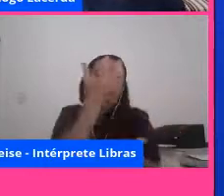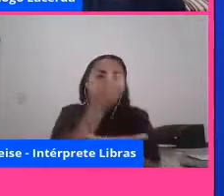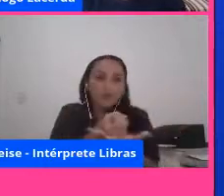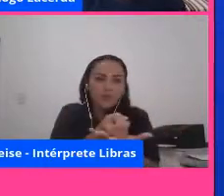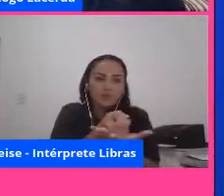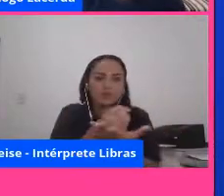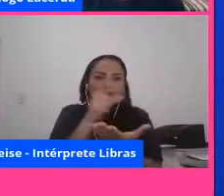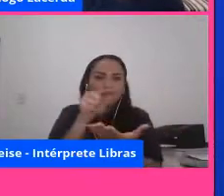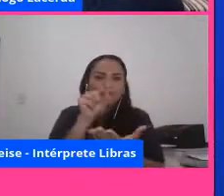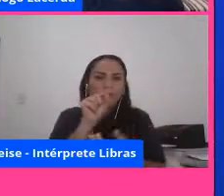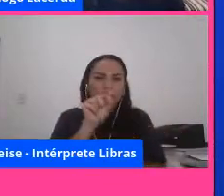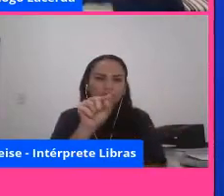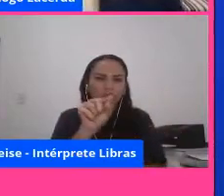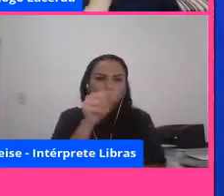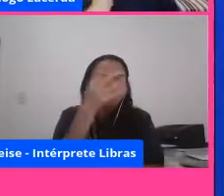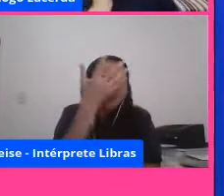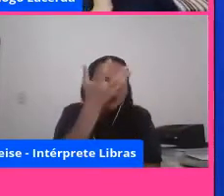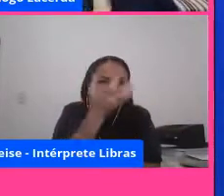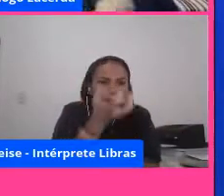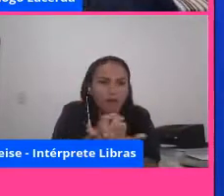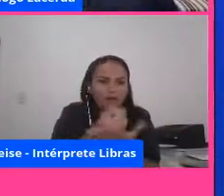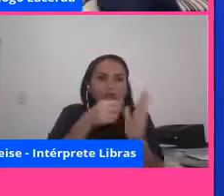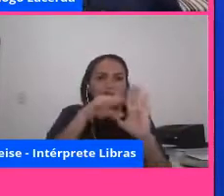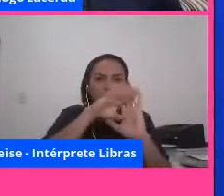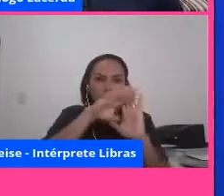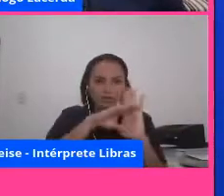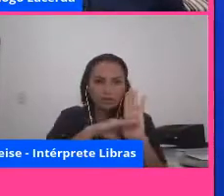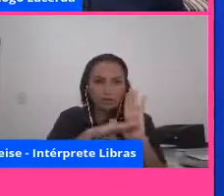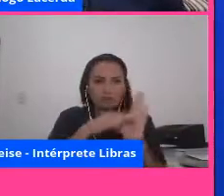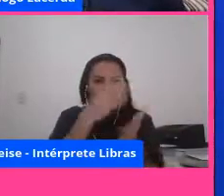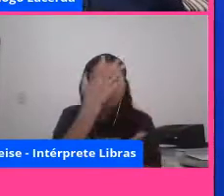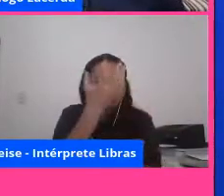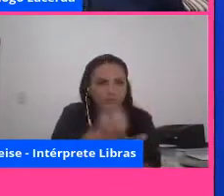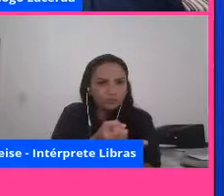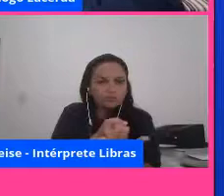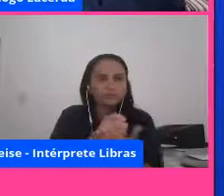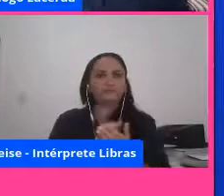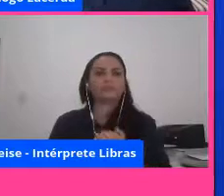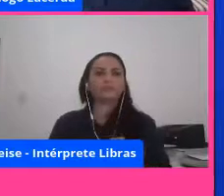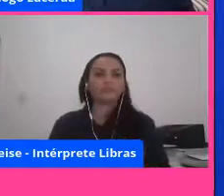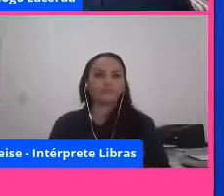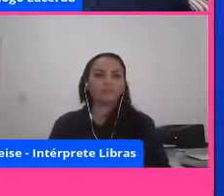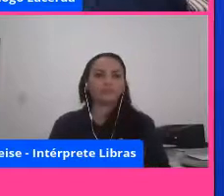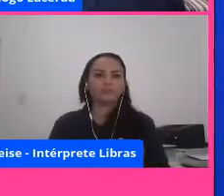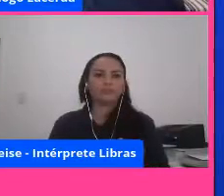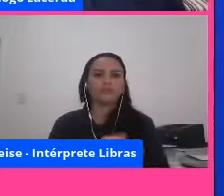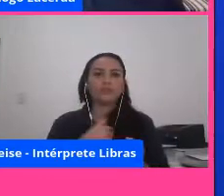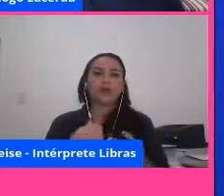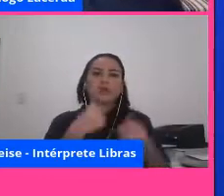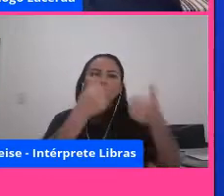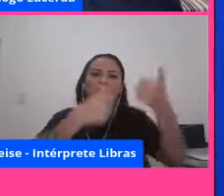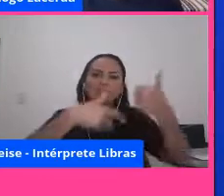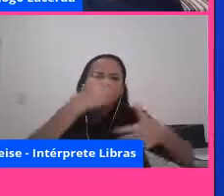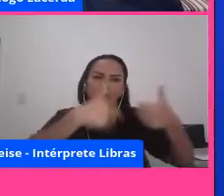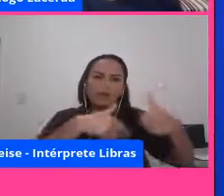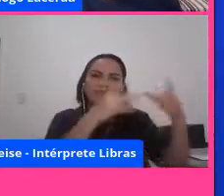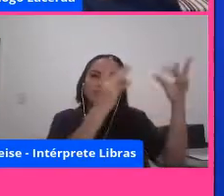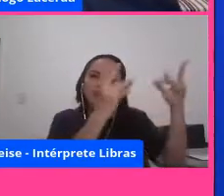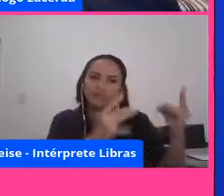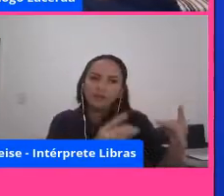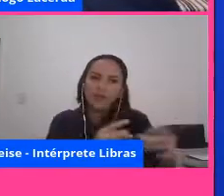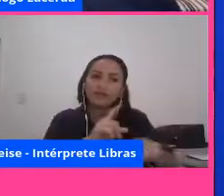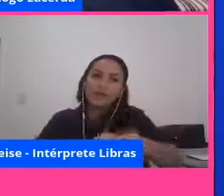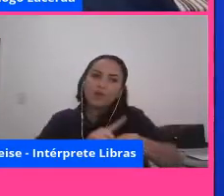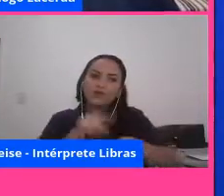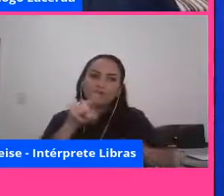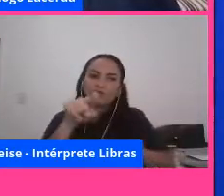você vai fazer o download do software inicialmente, porque enquanto eu estou explicando alguns detalhes, é o tempo que você está fazendo o